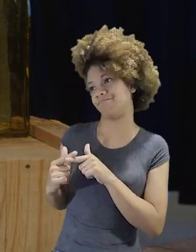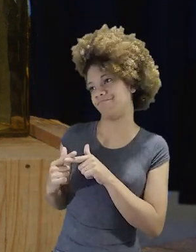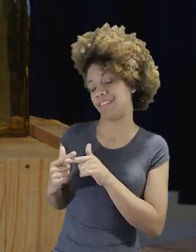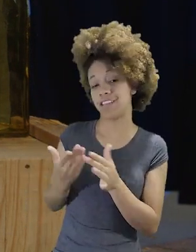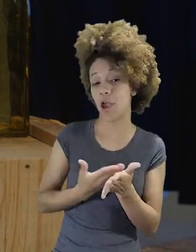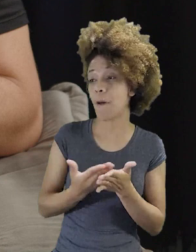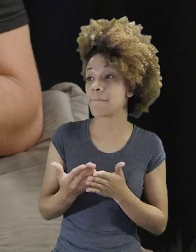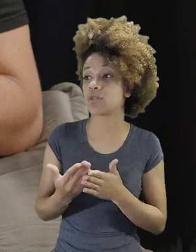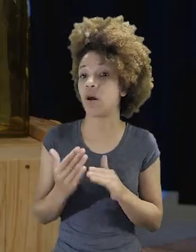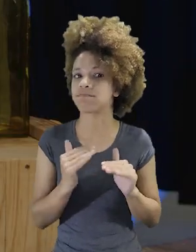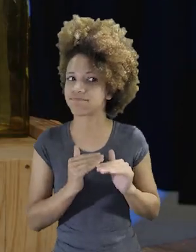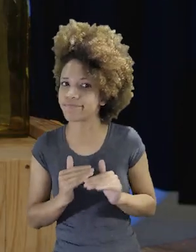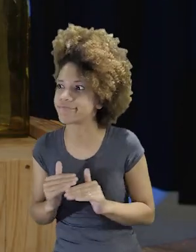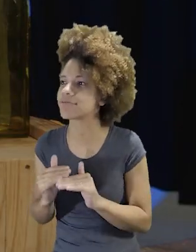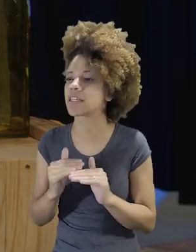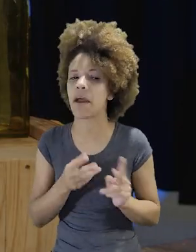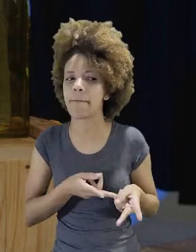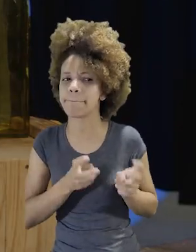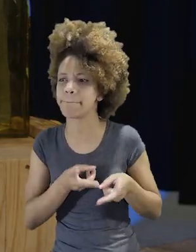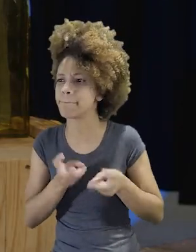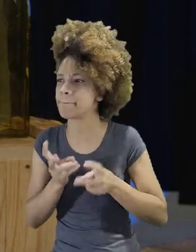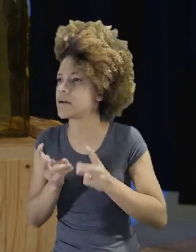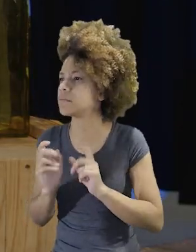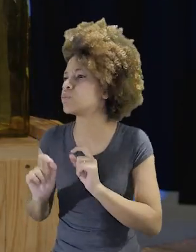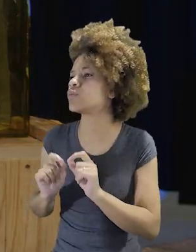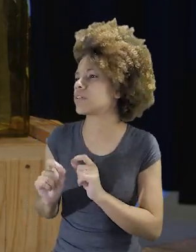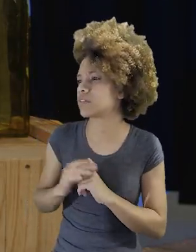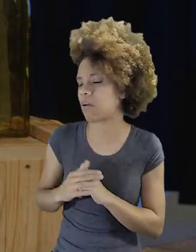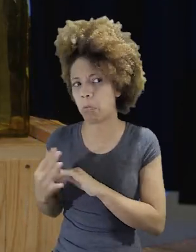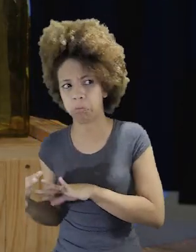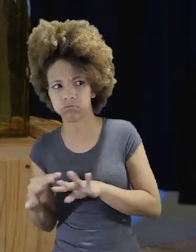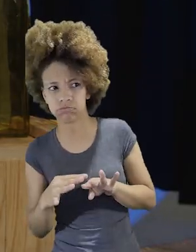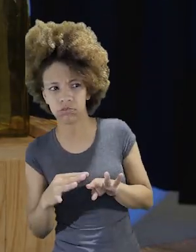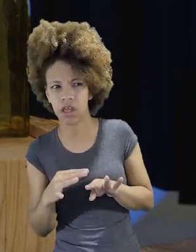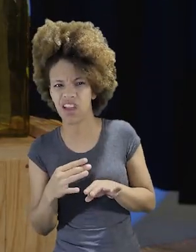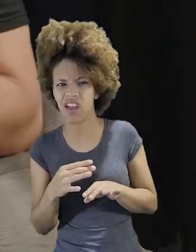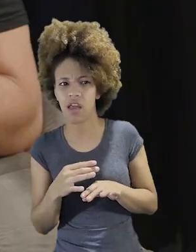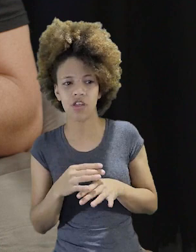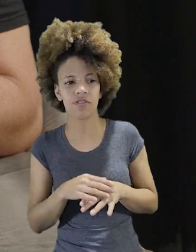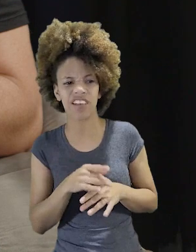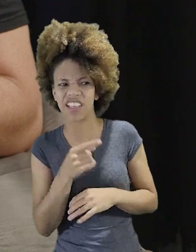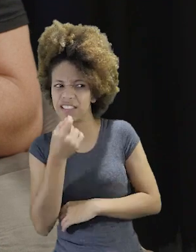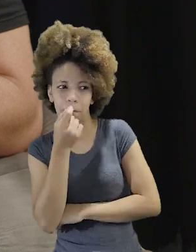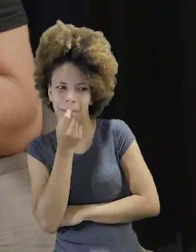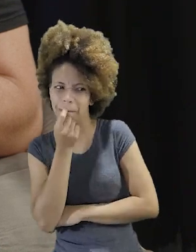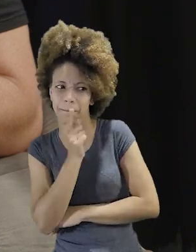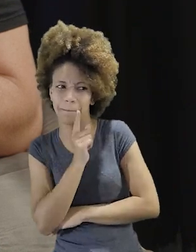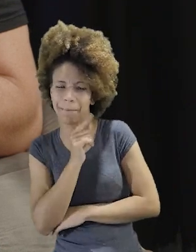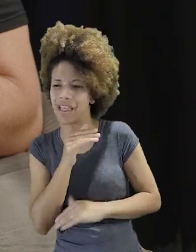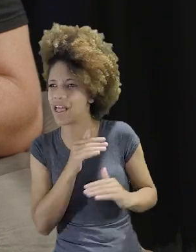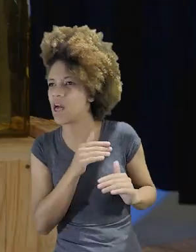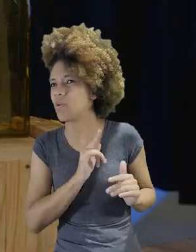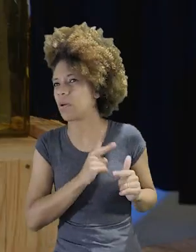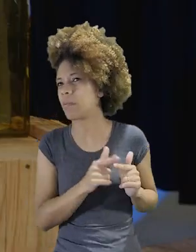de Vidro tá ligado e é como a coisa começou a nivelar e todo mundo foi percebendo que tipo não dá para botar um dedo né dá para